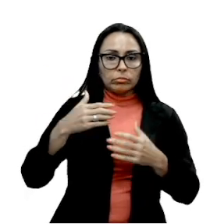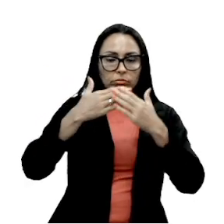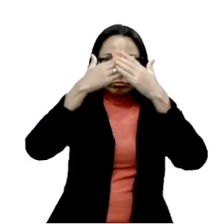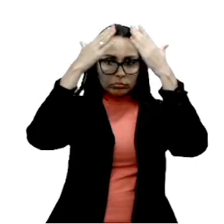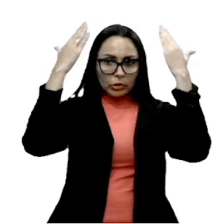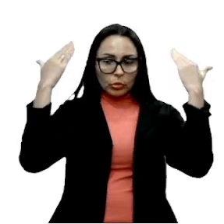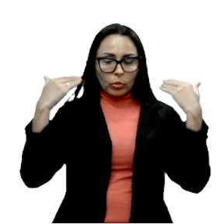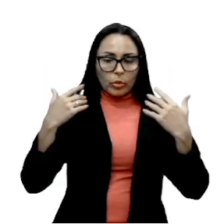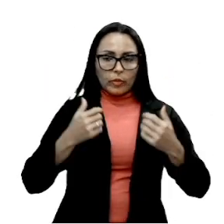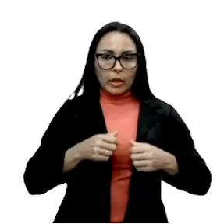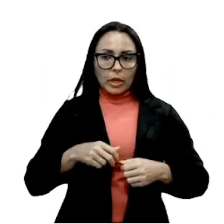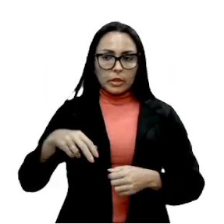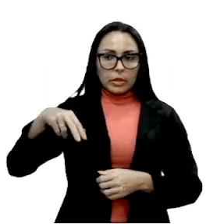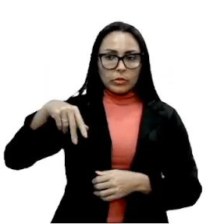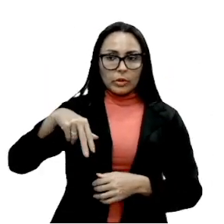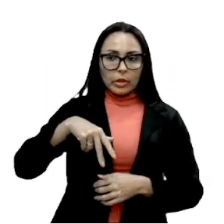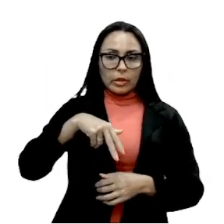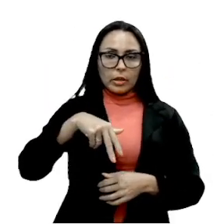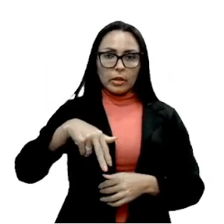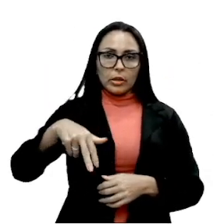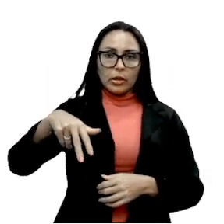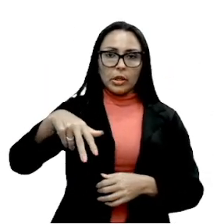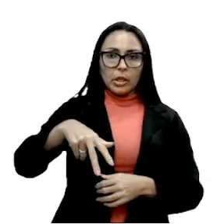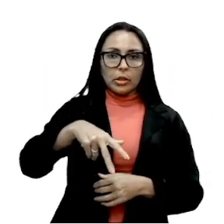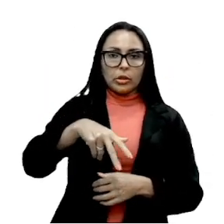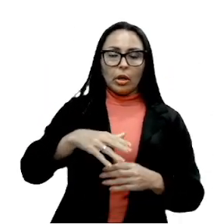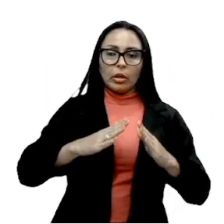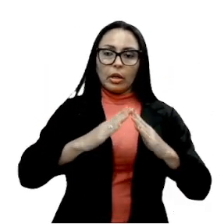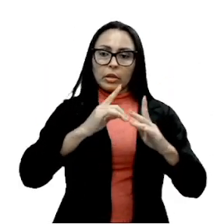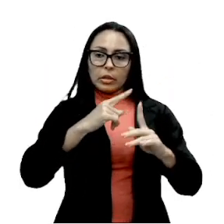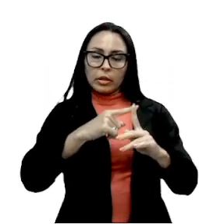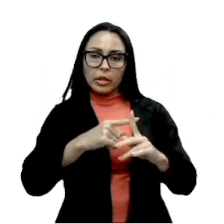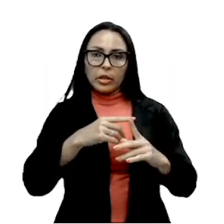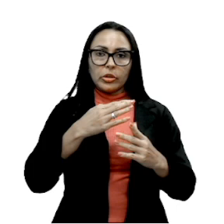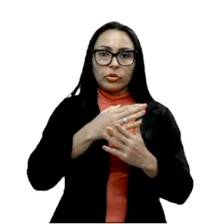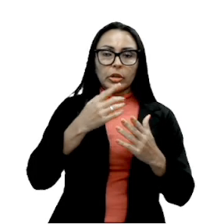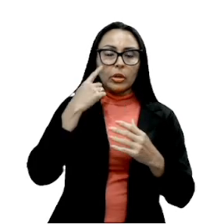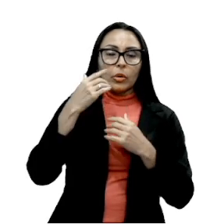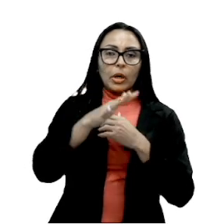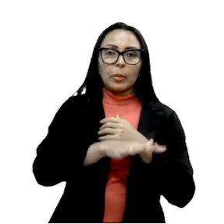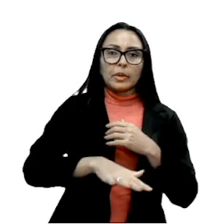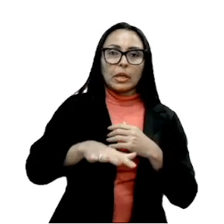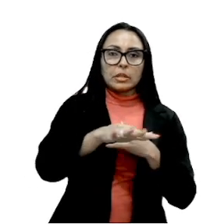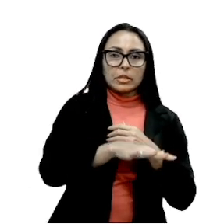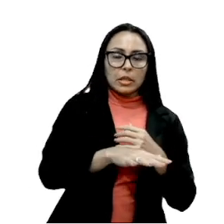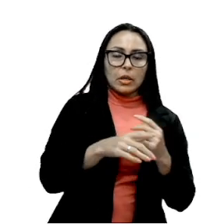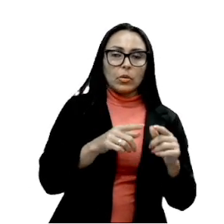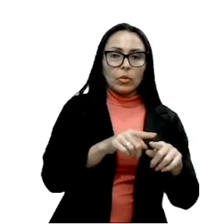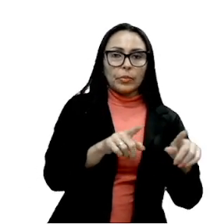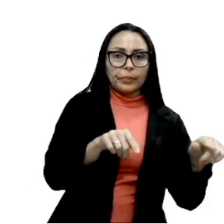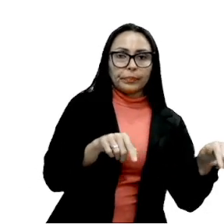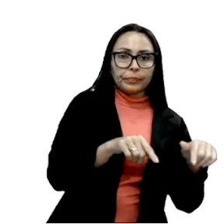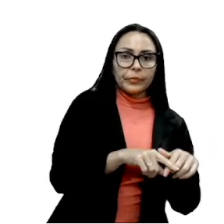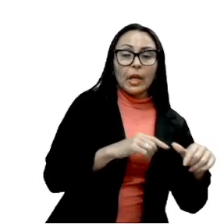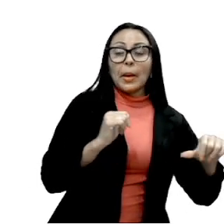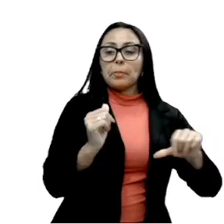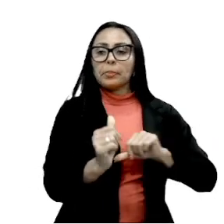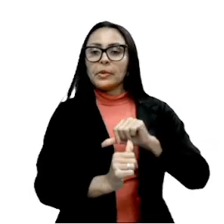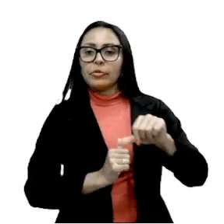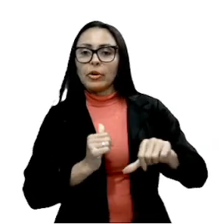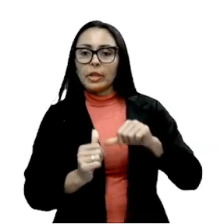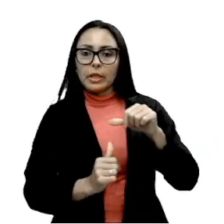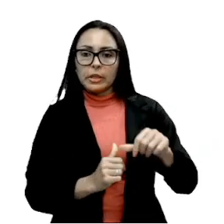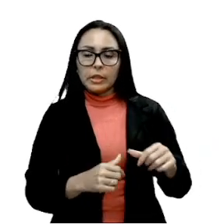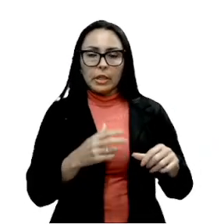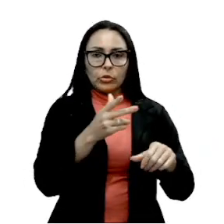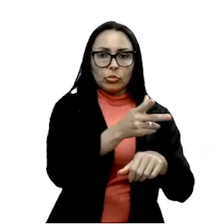toda essa narrativa. Já uma captação em estúdio, uma captação para o YouTube, já muda o foco. Então agora são coisas que são